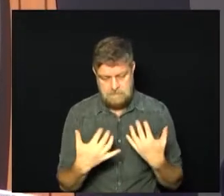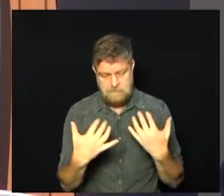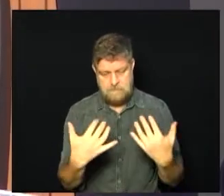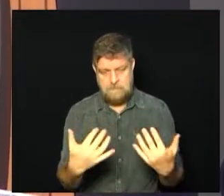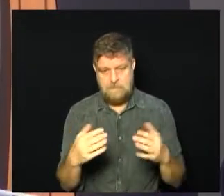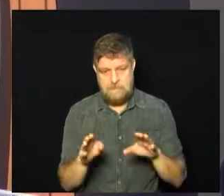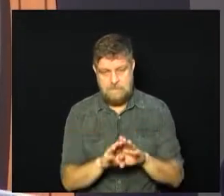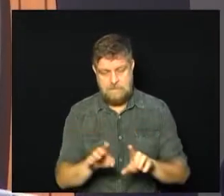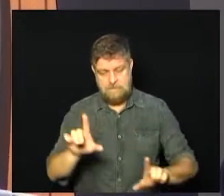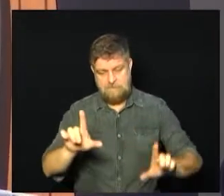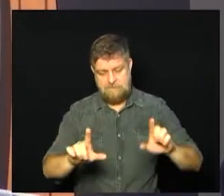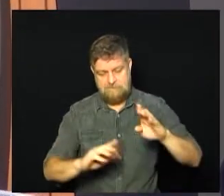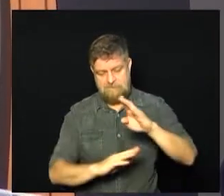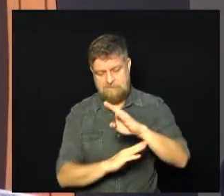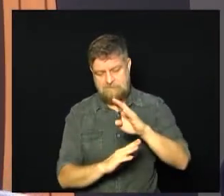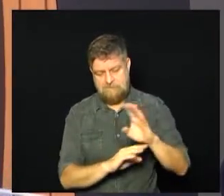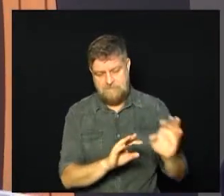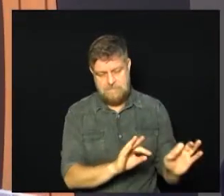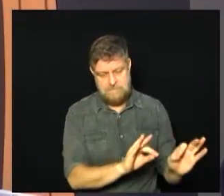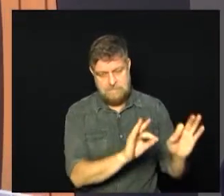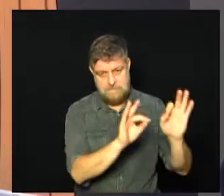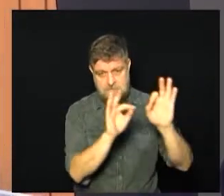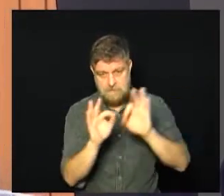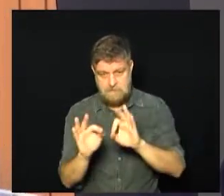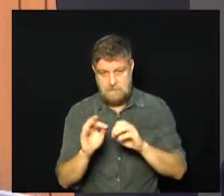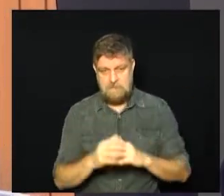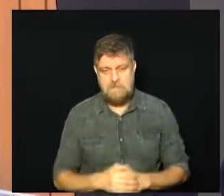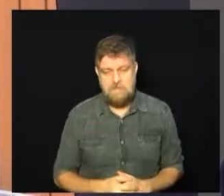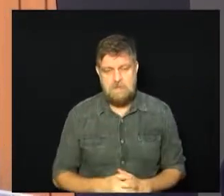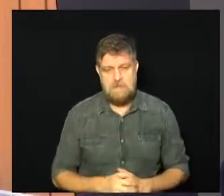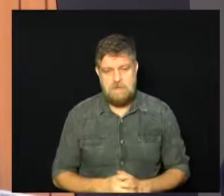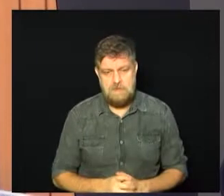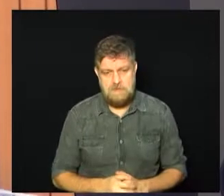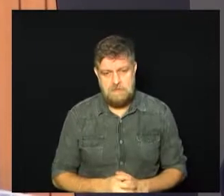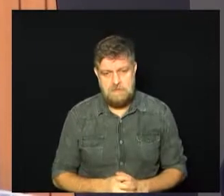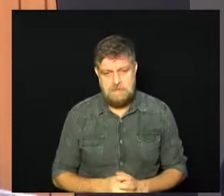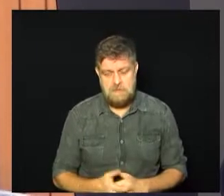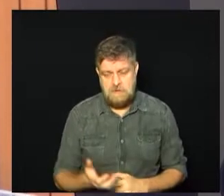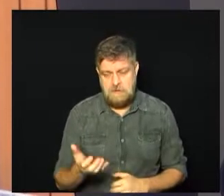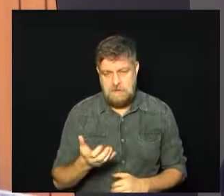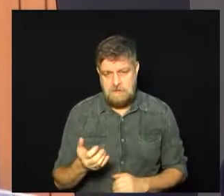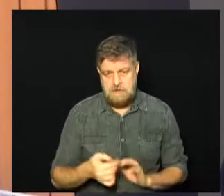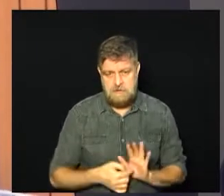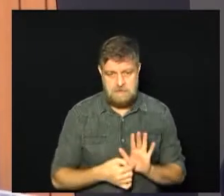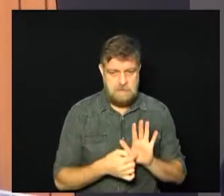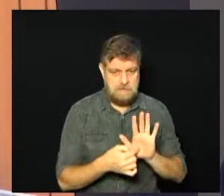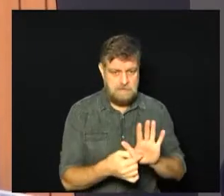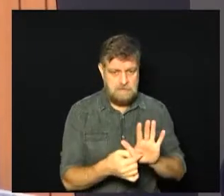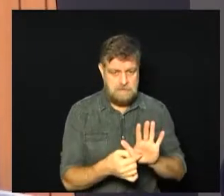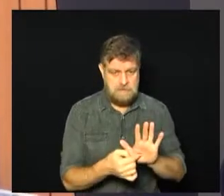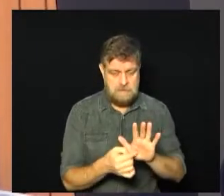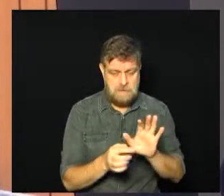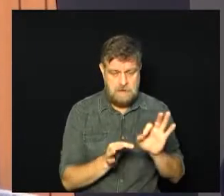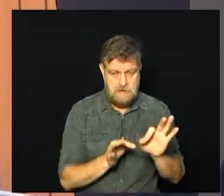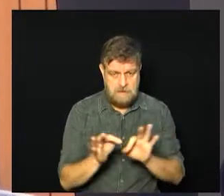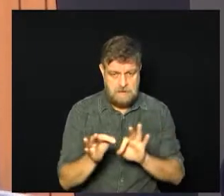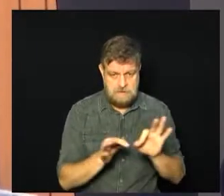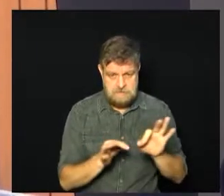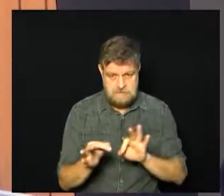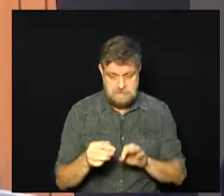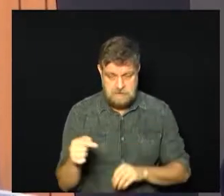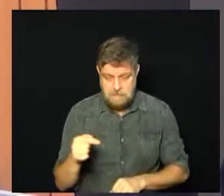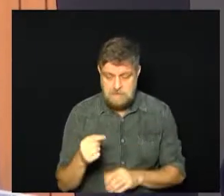também aqueles que estão nos assistindo. Vale destacar que esse projeto dos parklets, ele